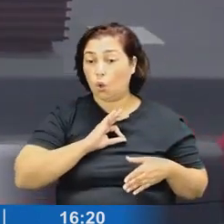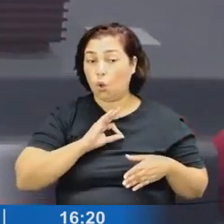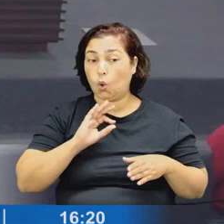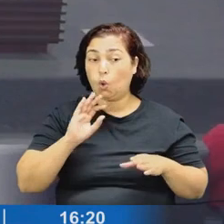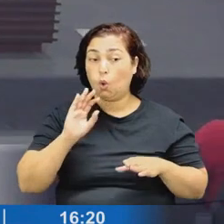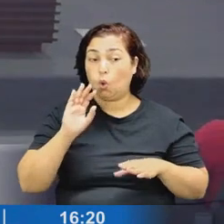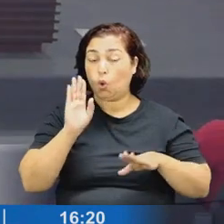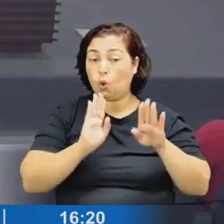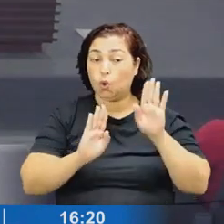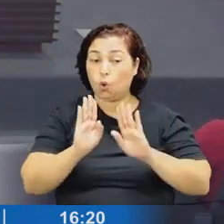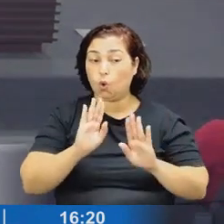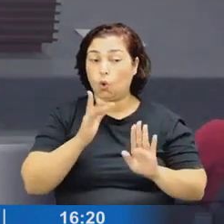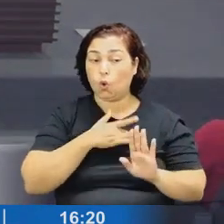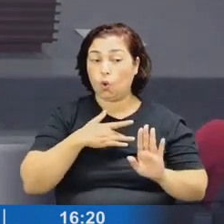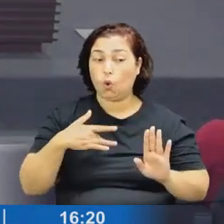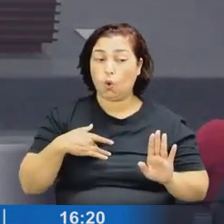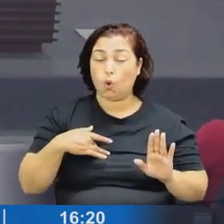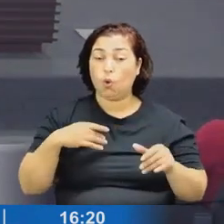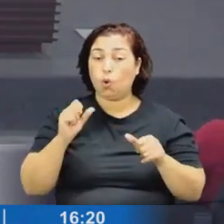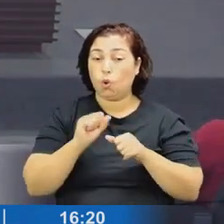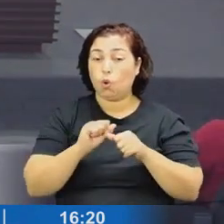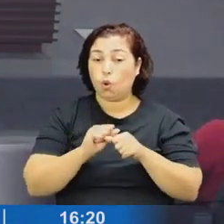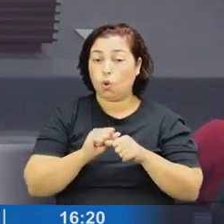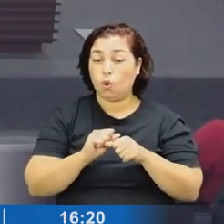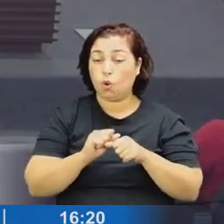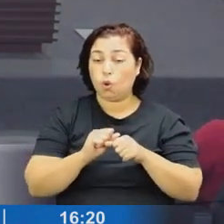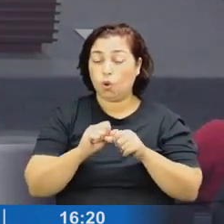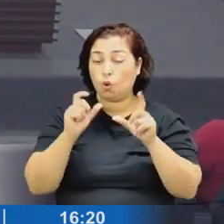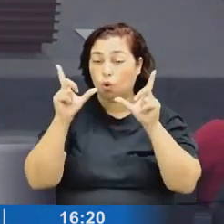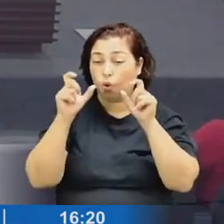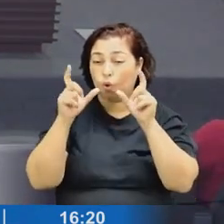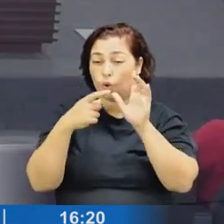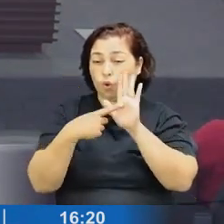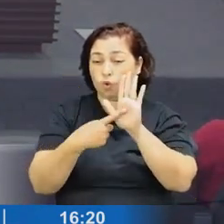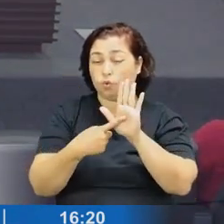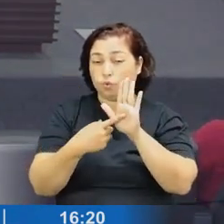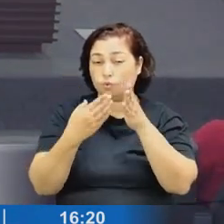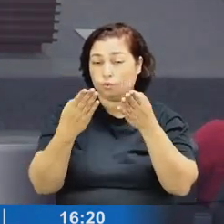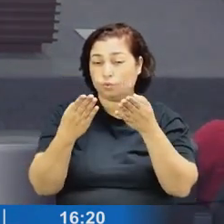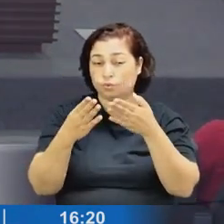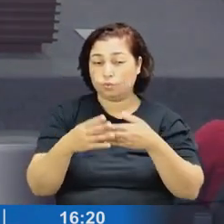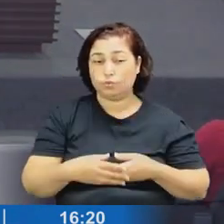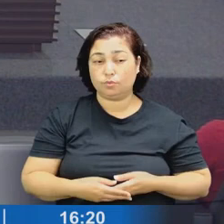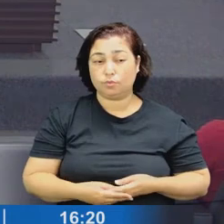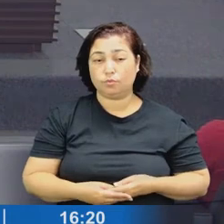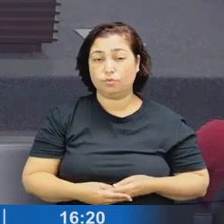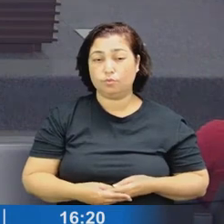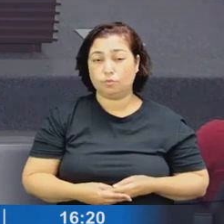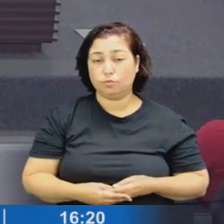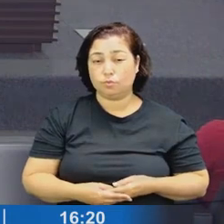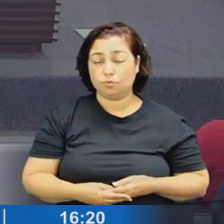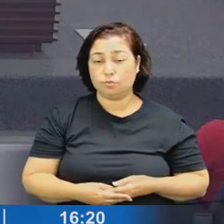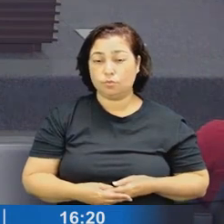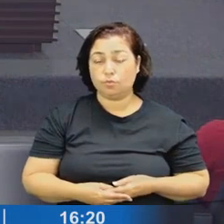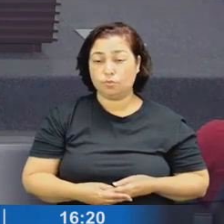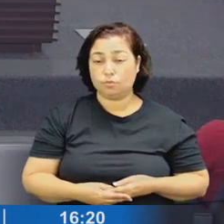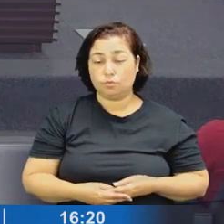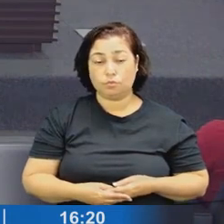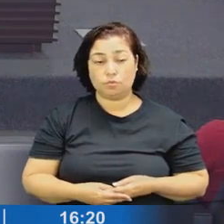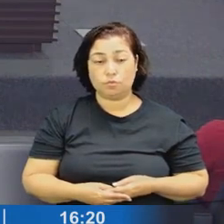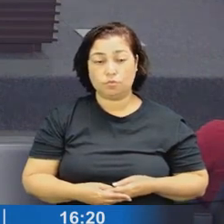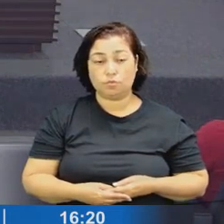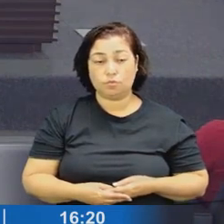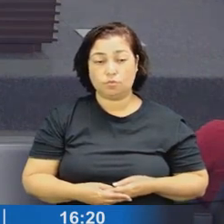cuida da saúde e tal fazer uma foto assim se abrir Instagram aí vai ter aí eu sei hein vai ter simpatia